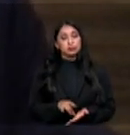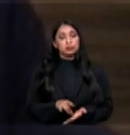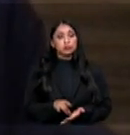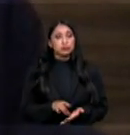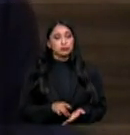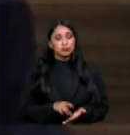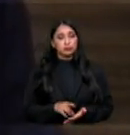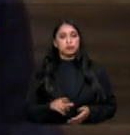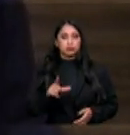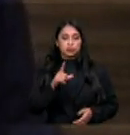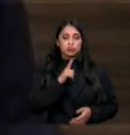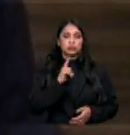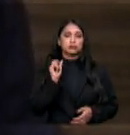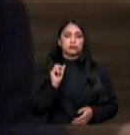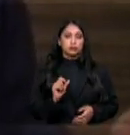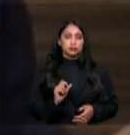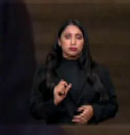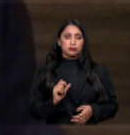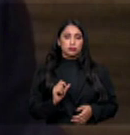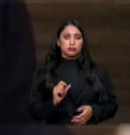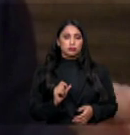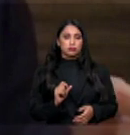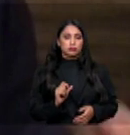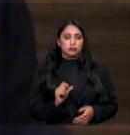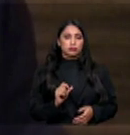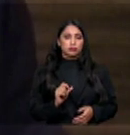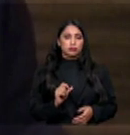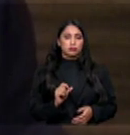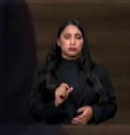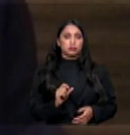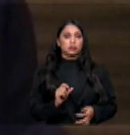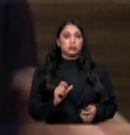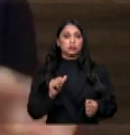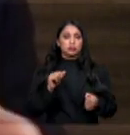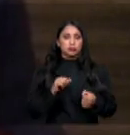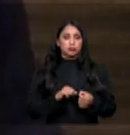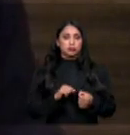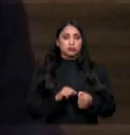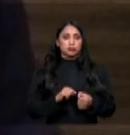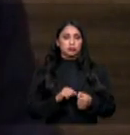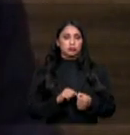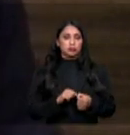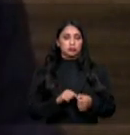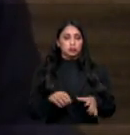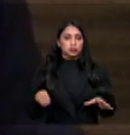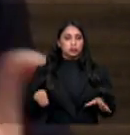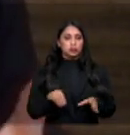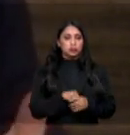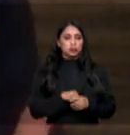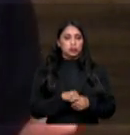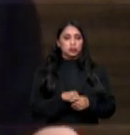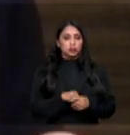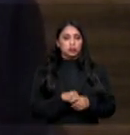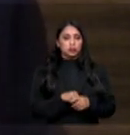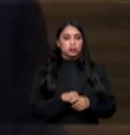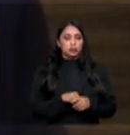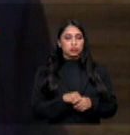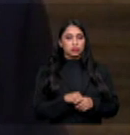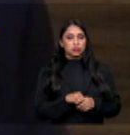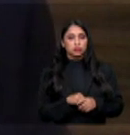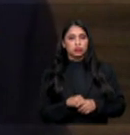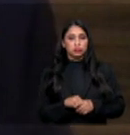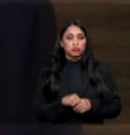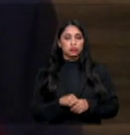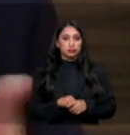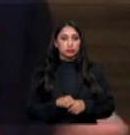desde que presente o pressuposto fático nela embutido. Qual é o pressuposto